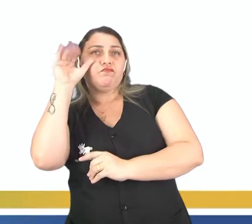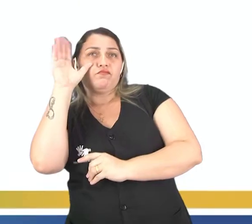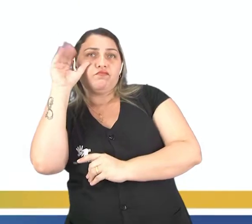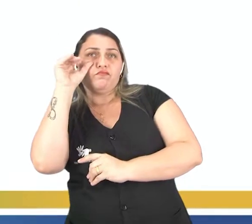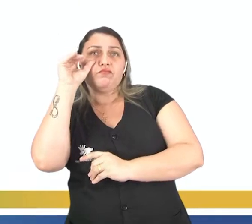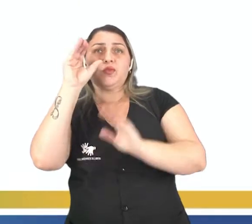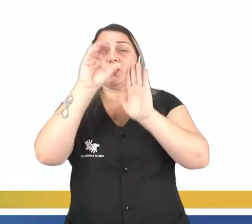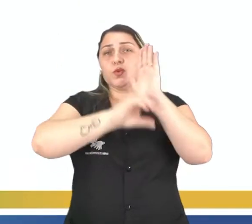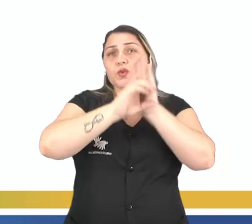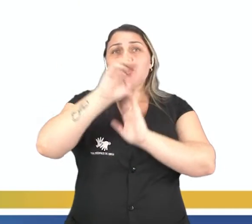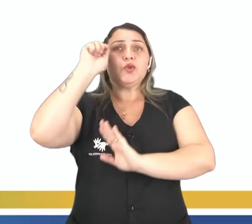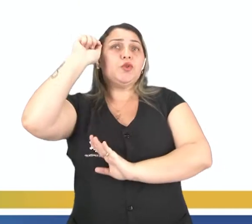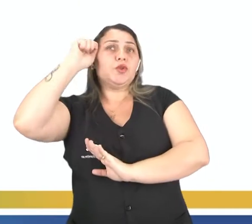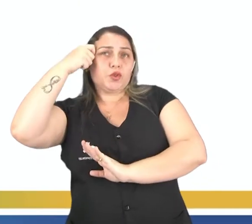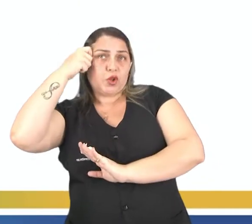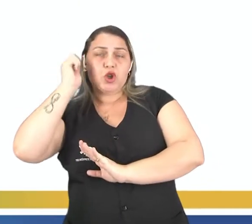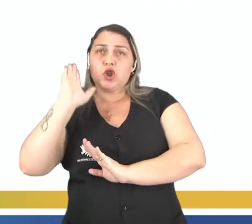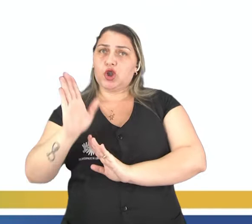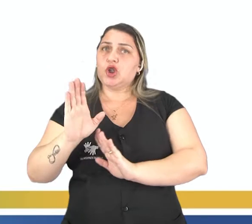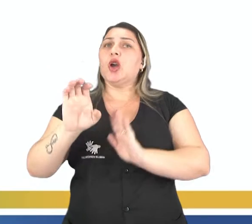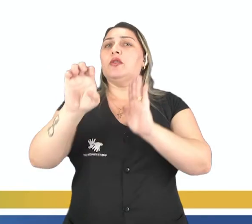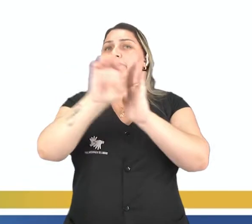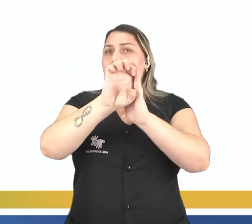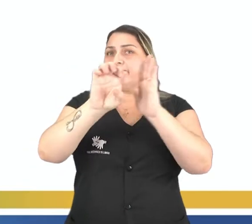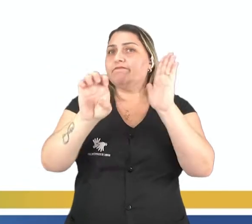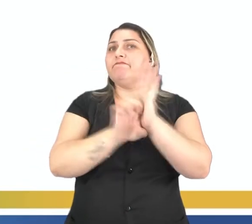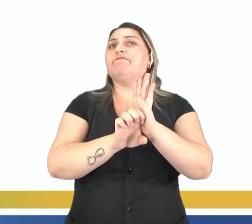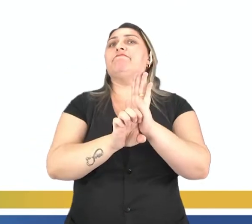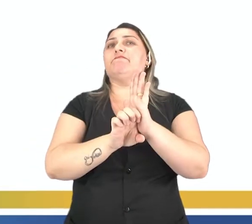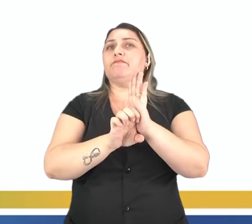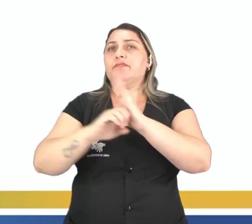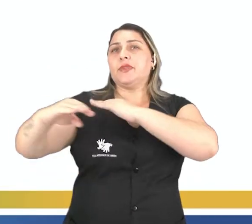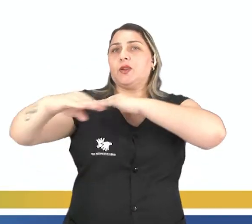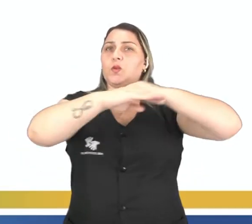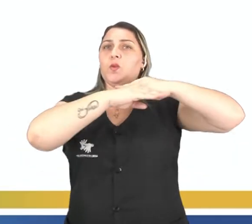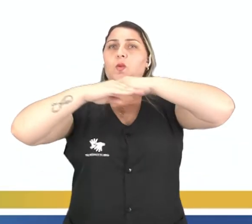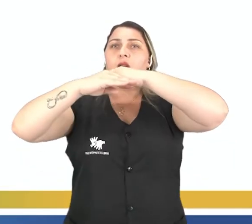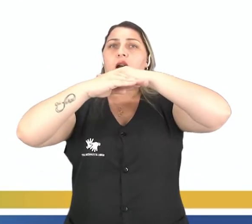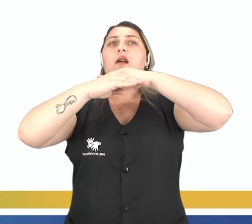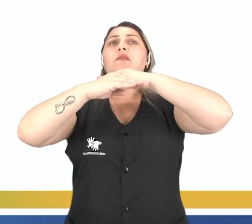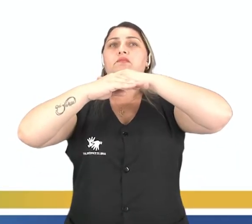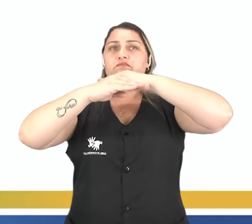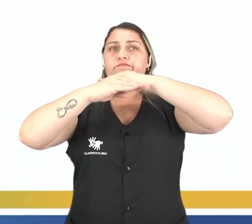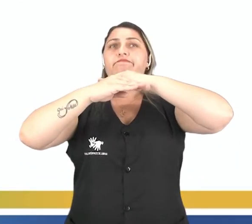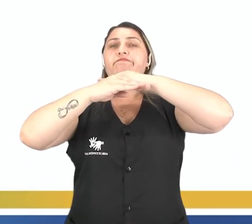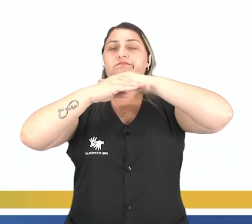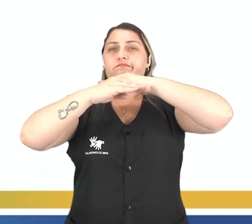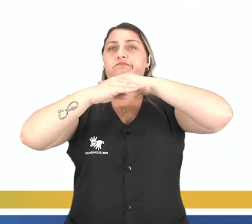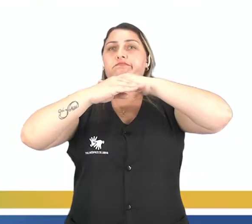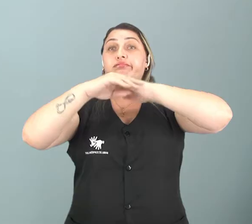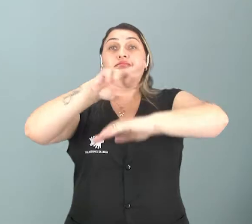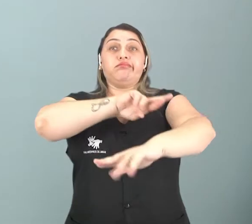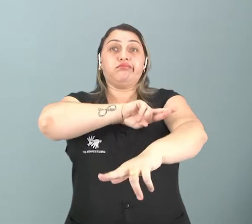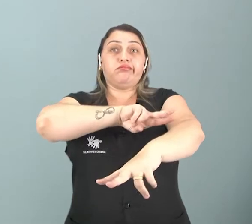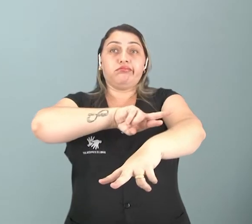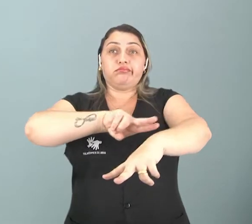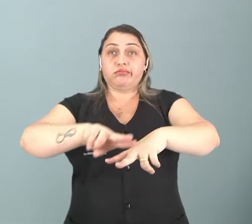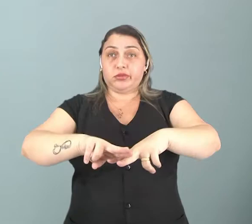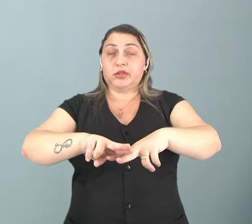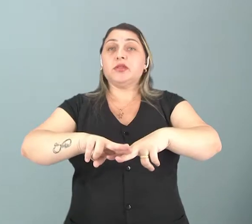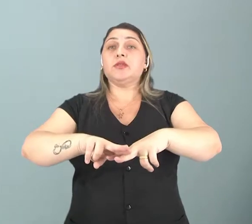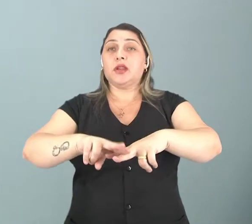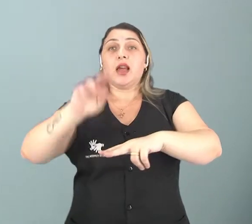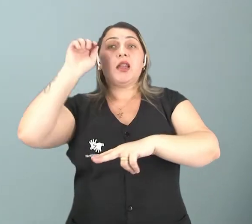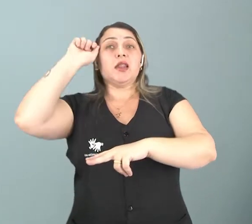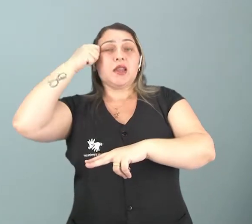O conceito de negro, ele já é definido pelo Estatuto da Igualdade Racial, que é um estatuto que já existe e que ele define